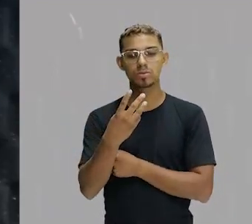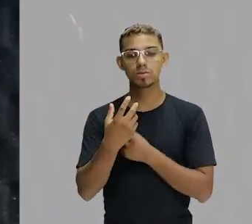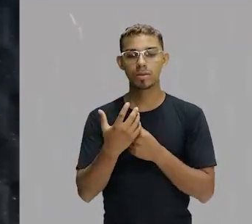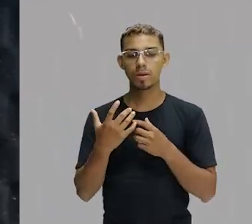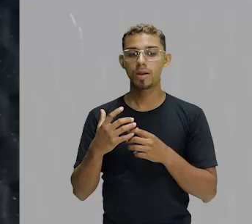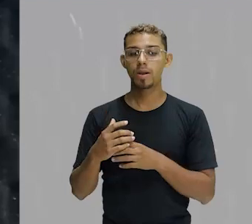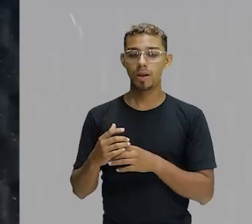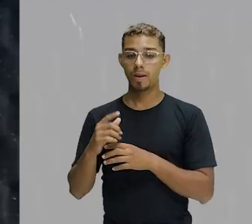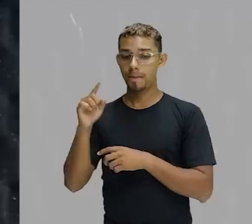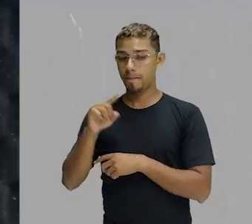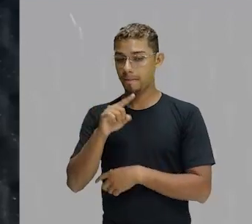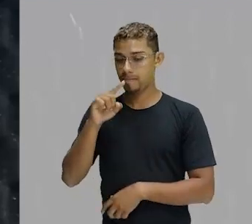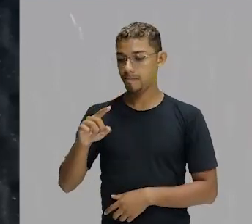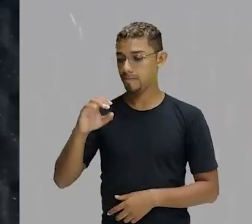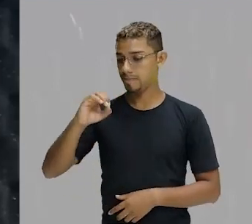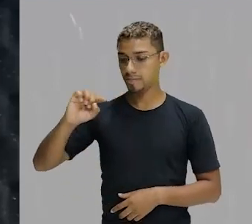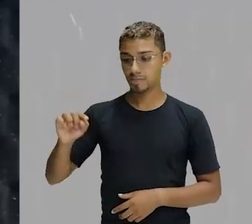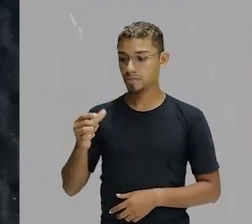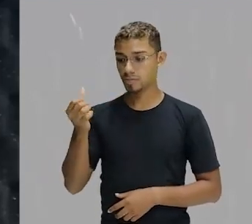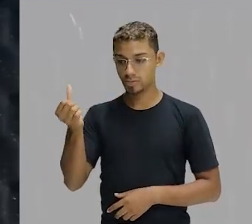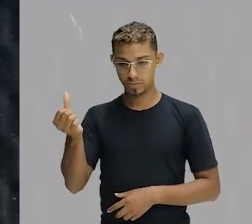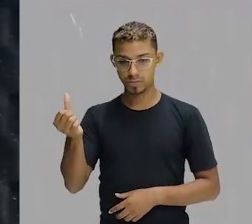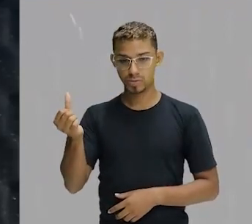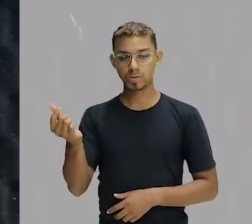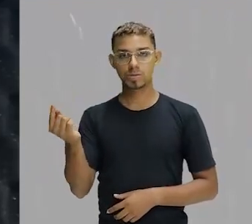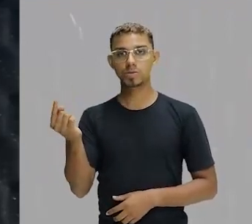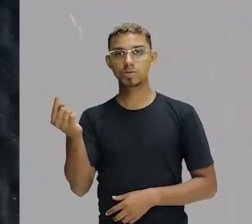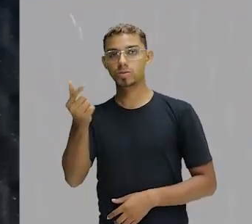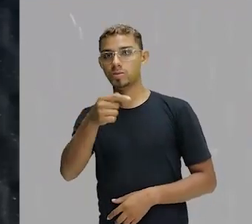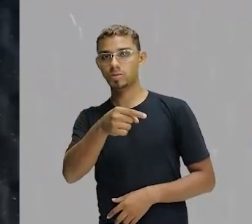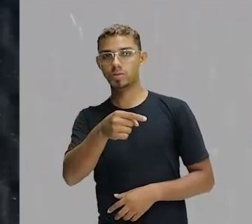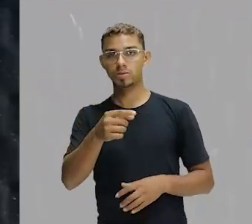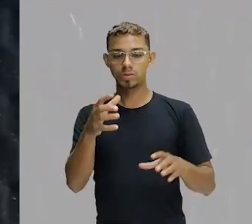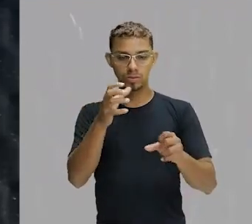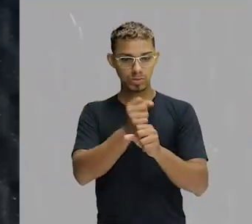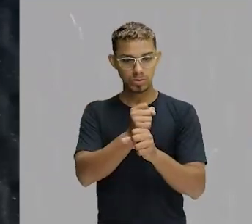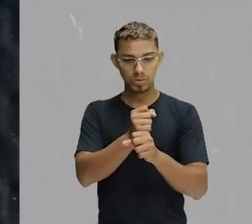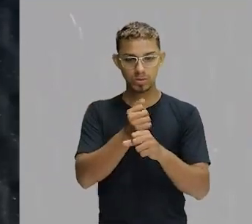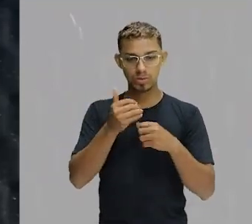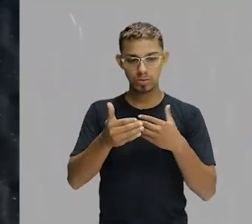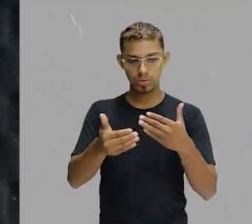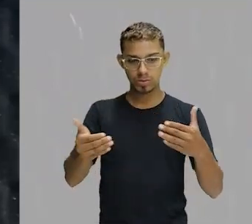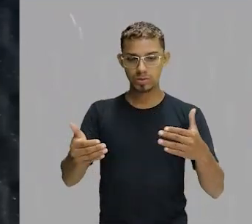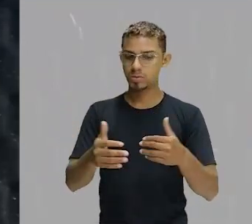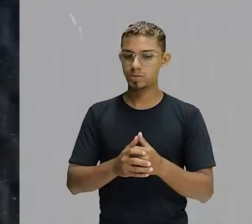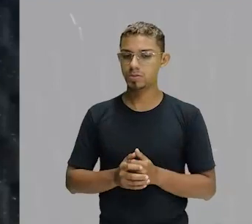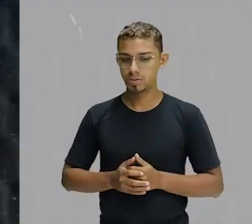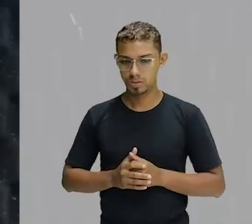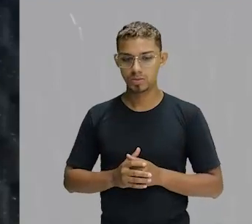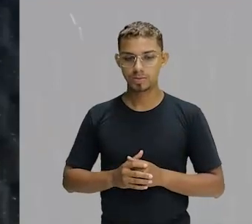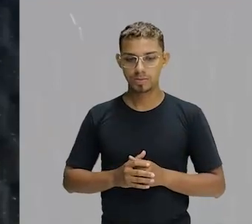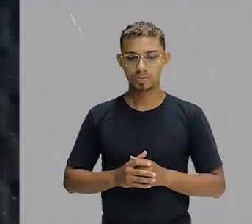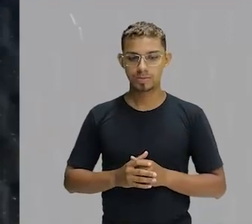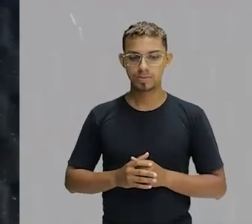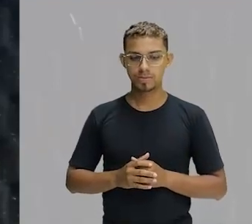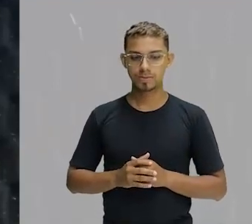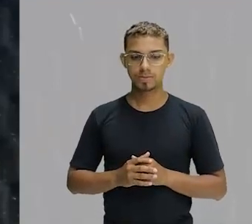o 0,6 em cima do 503. E o procedimento de cálculo é o mesmo. Isso, para